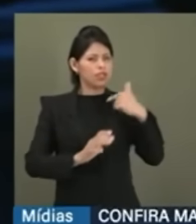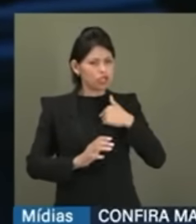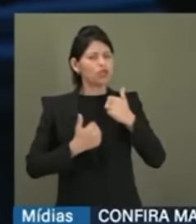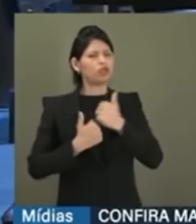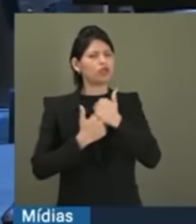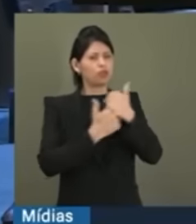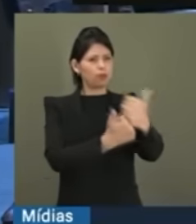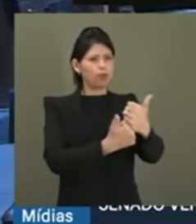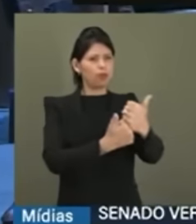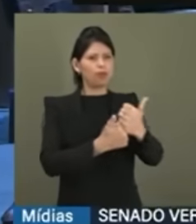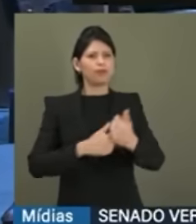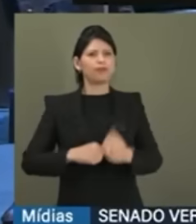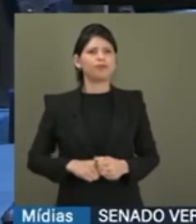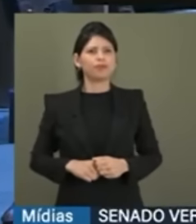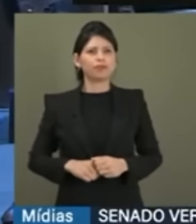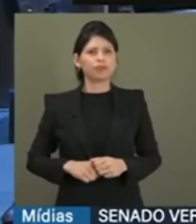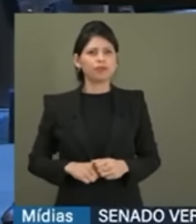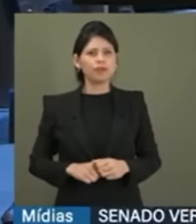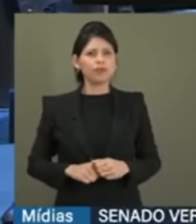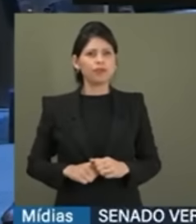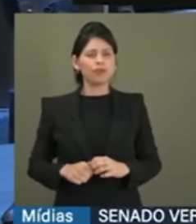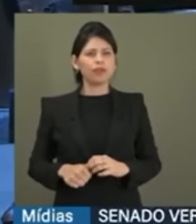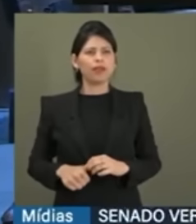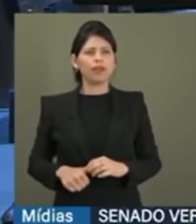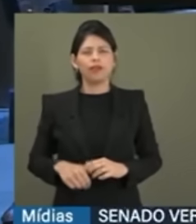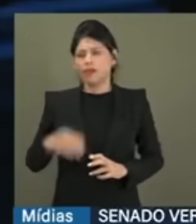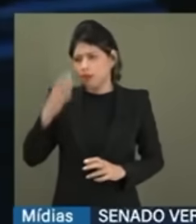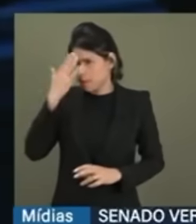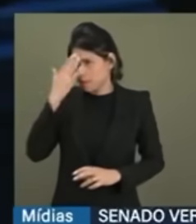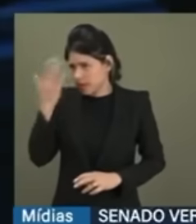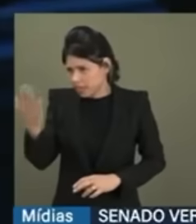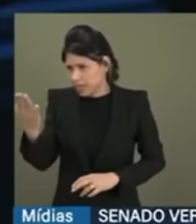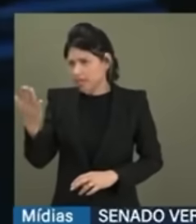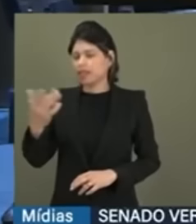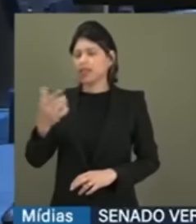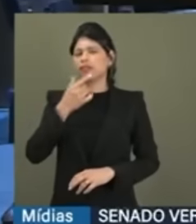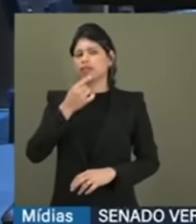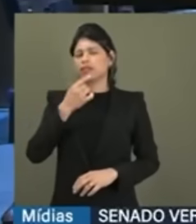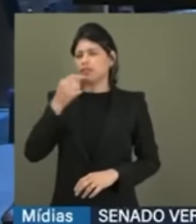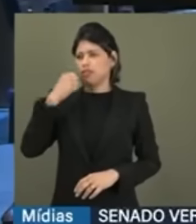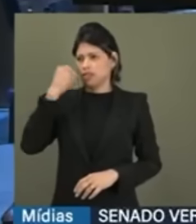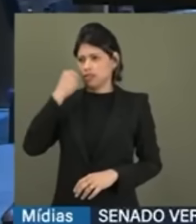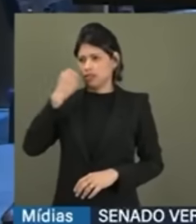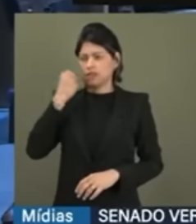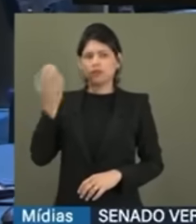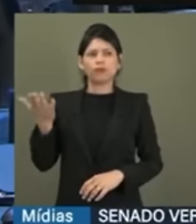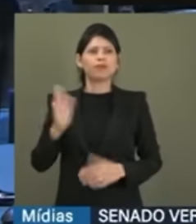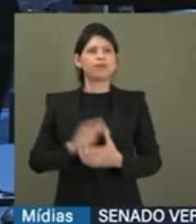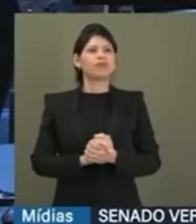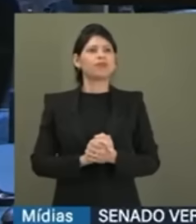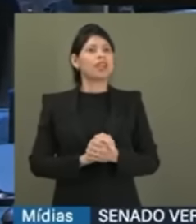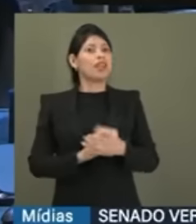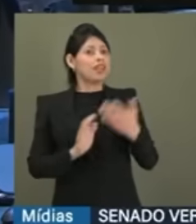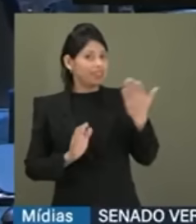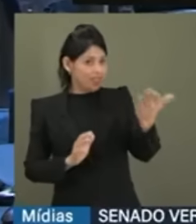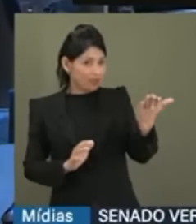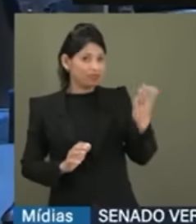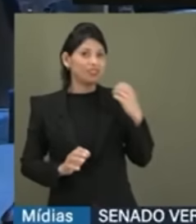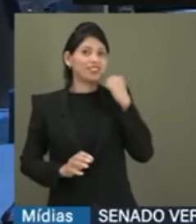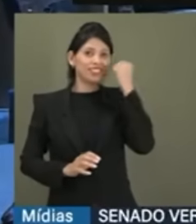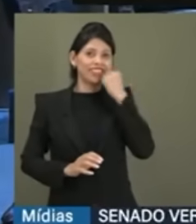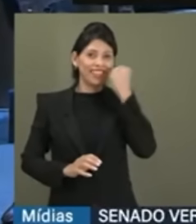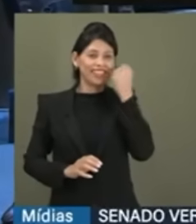apoio obrigado meu querido Senador sson eu queria Senador sson Senhor me permite